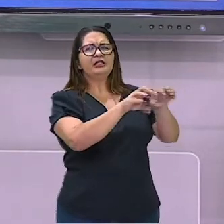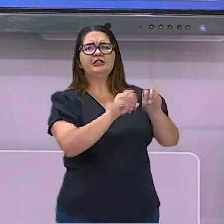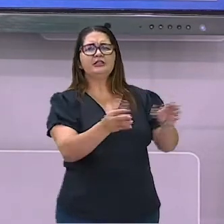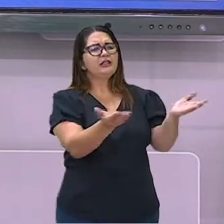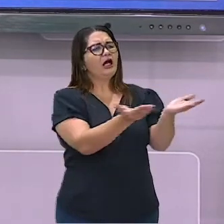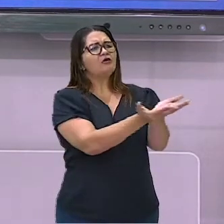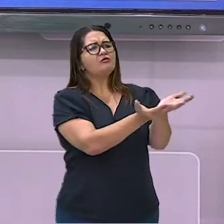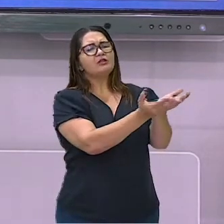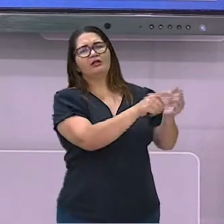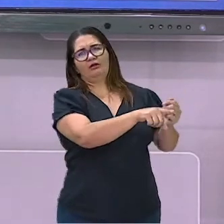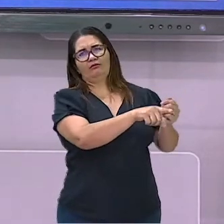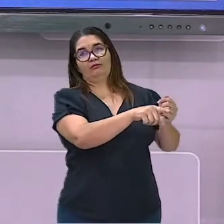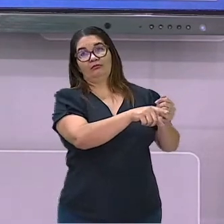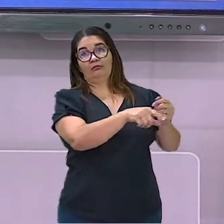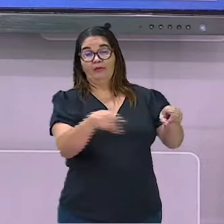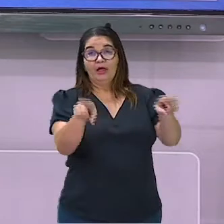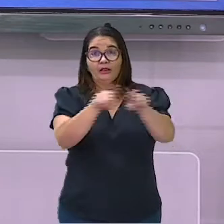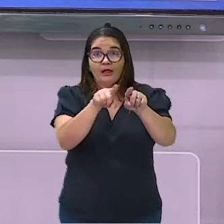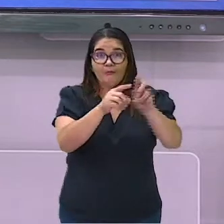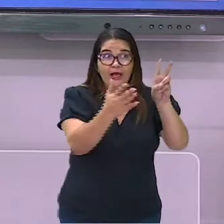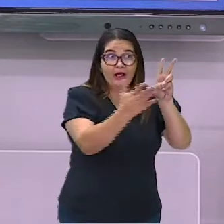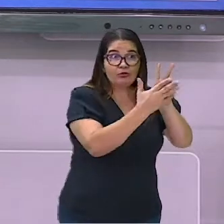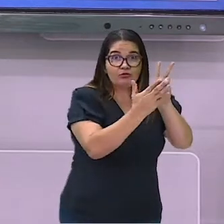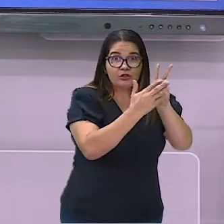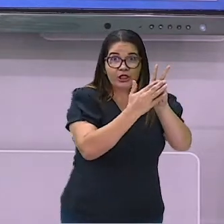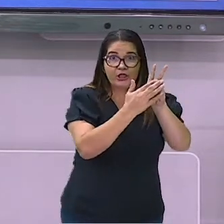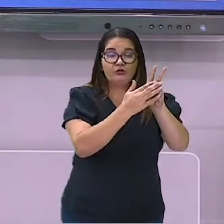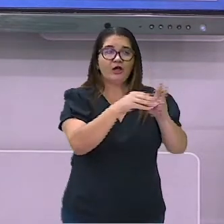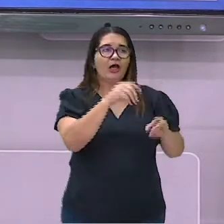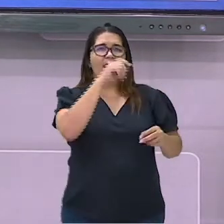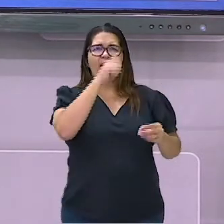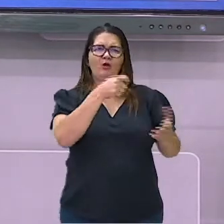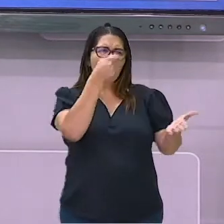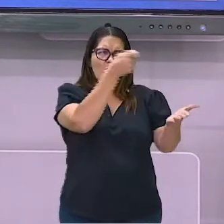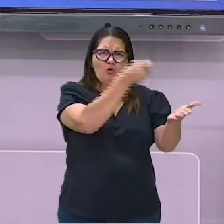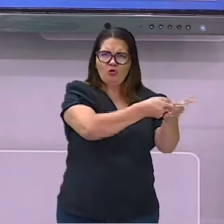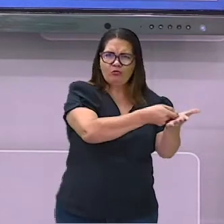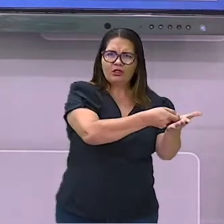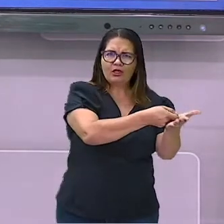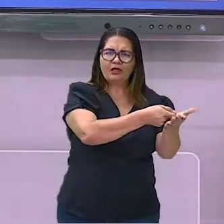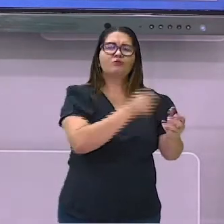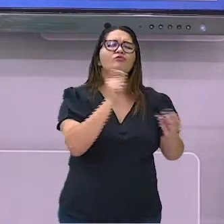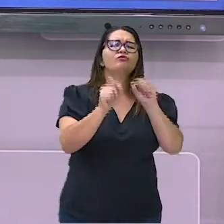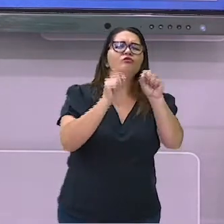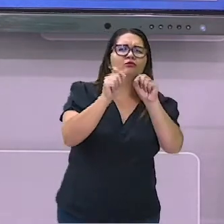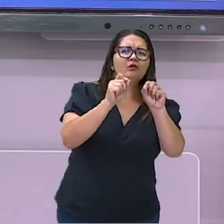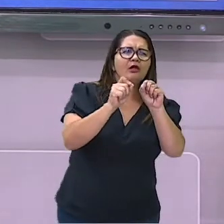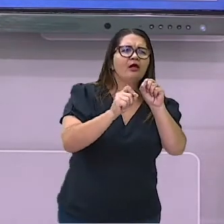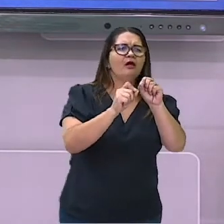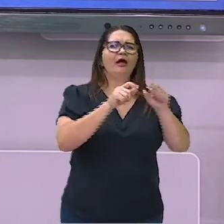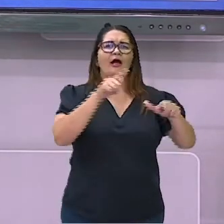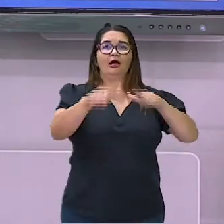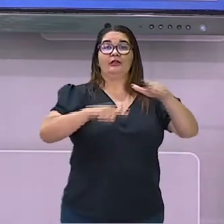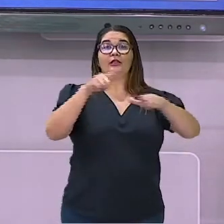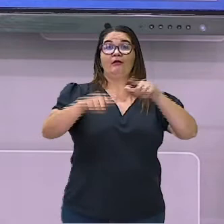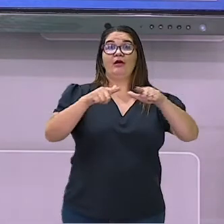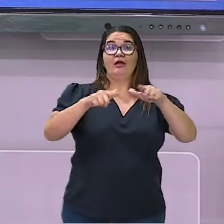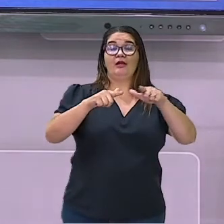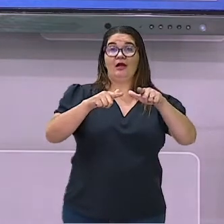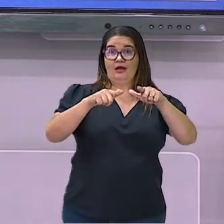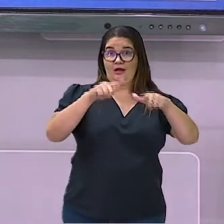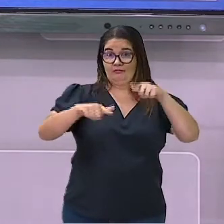trabalhar para os clérigos. Os indígenas que não se enquadravam no modo de